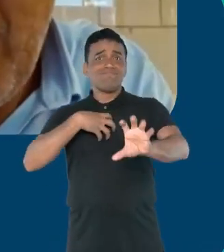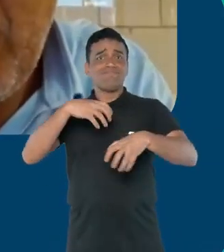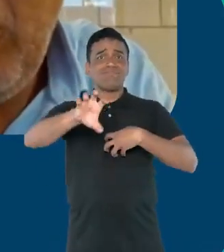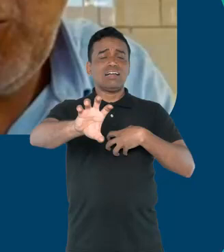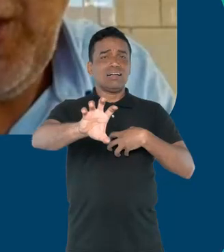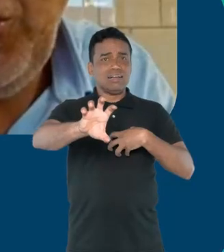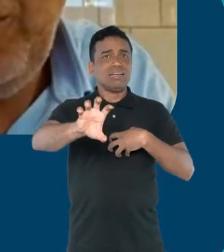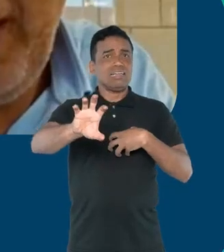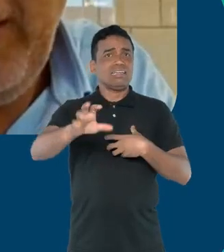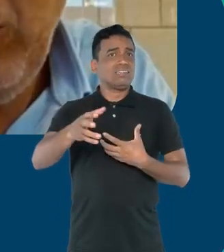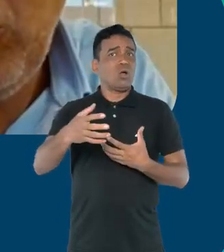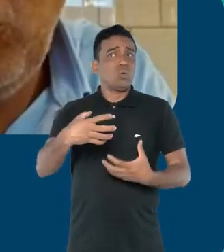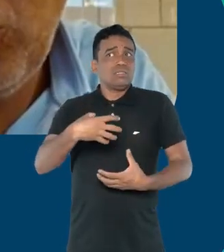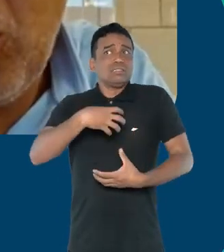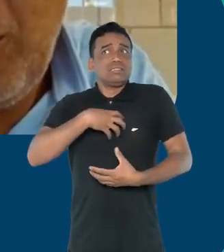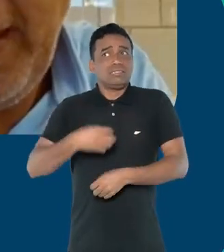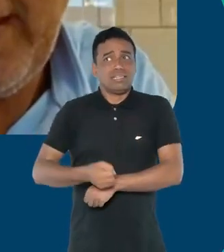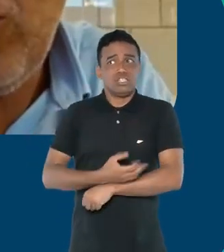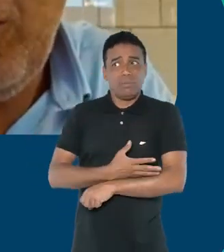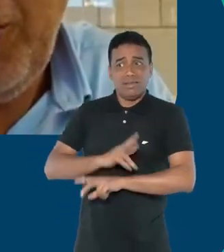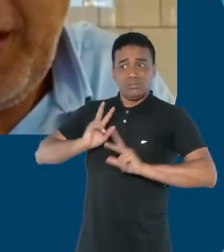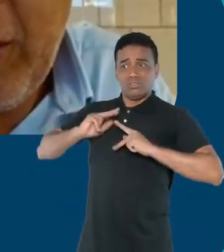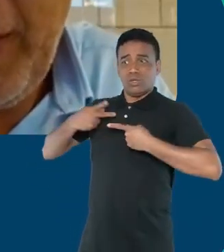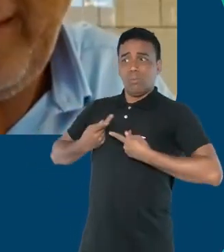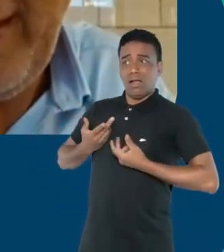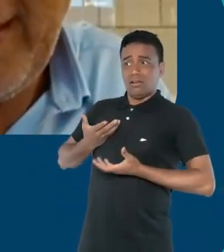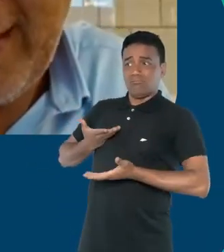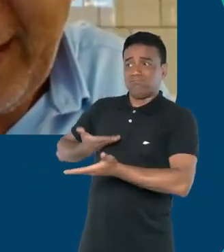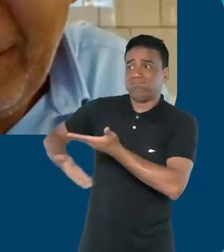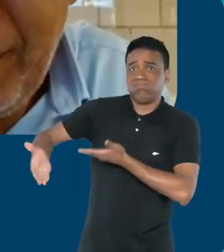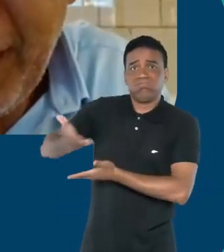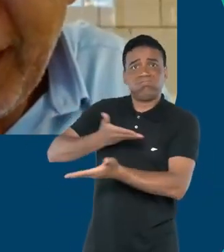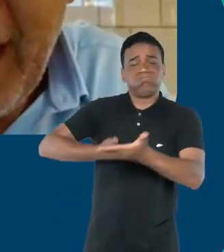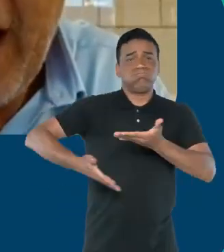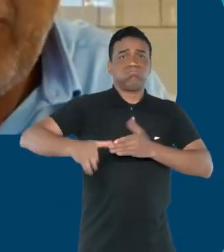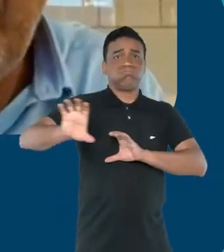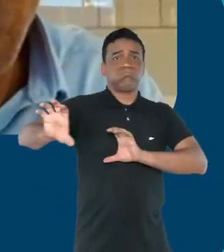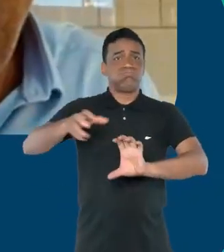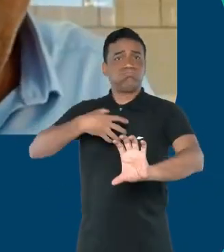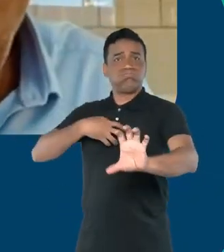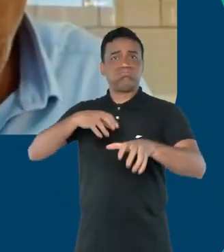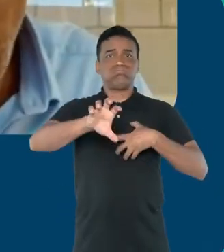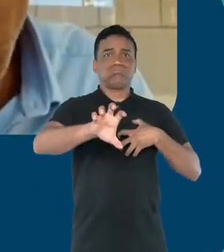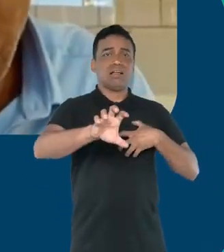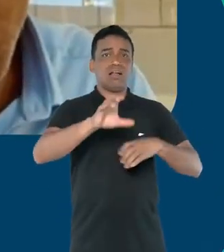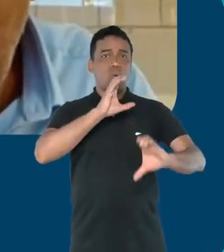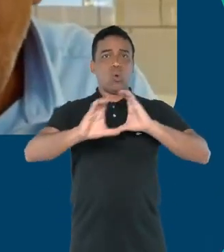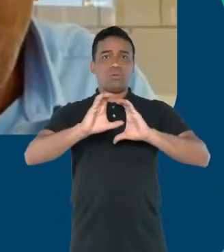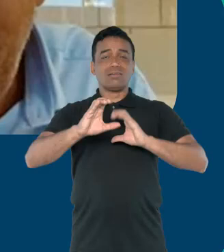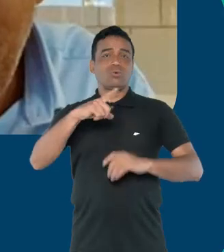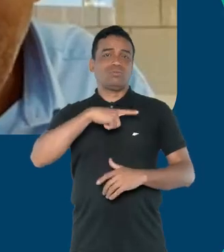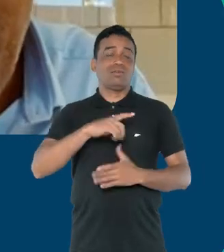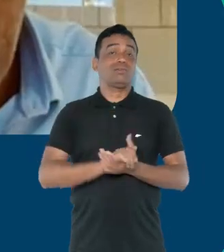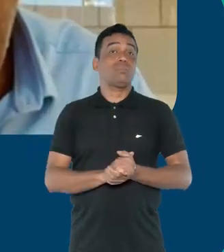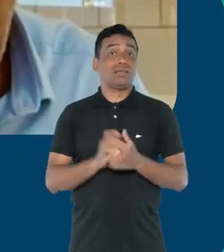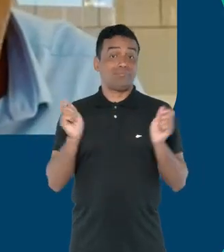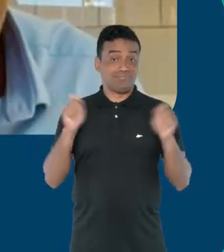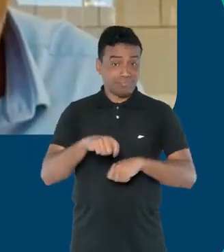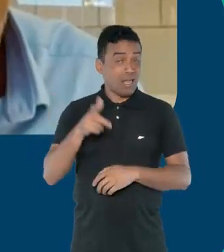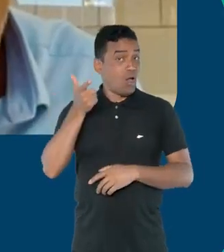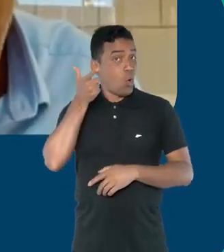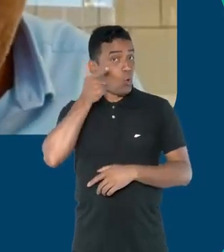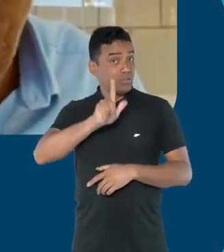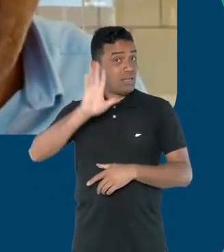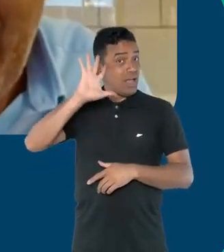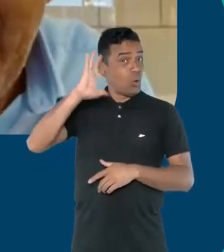é a forma como os sentimentos dos homens se comunicam entre si. Agora, para que isso possa ocorrer, eu